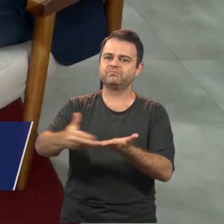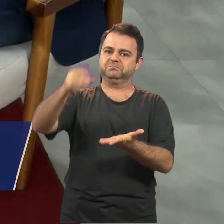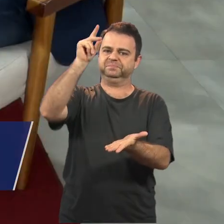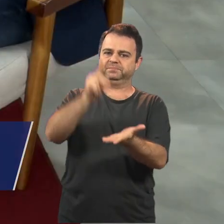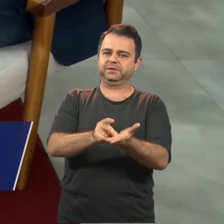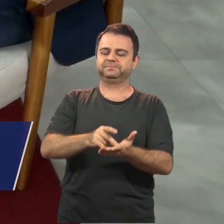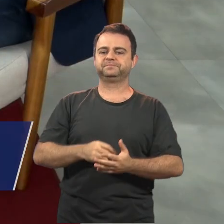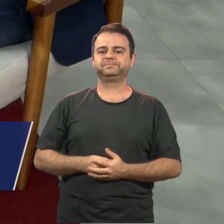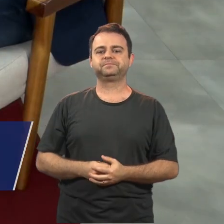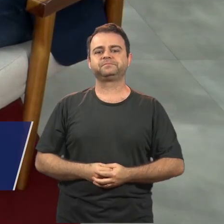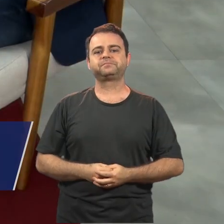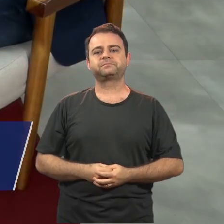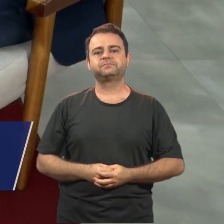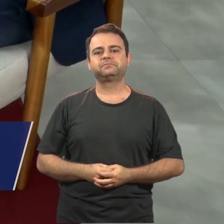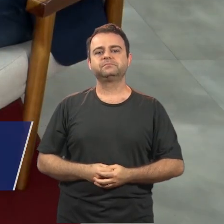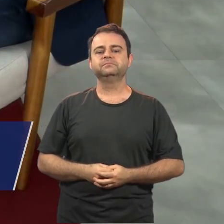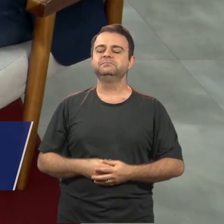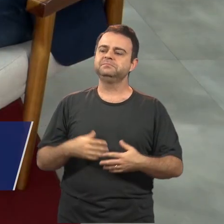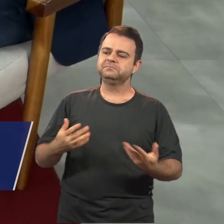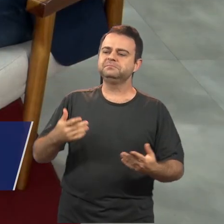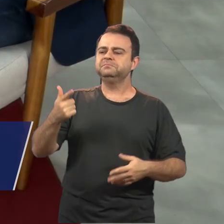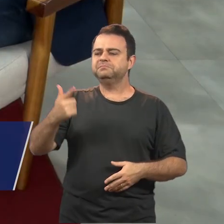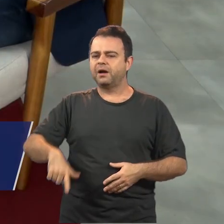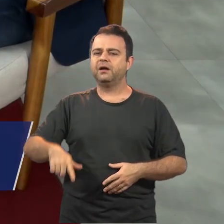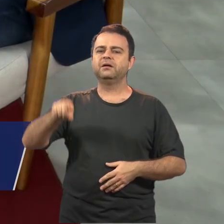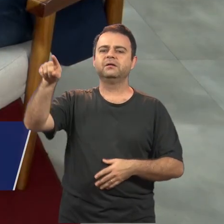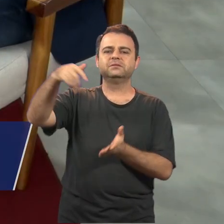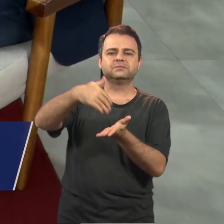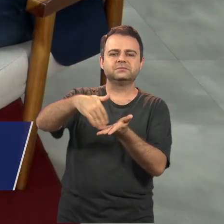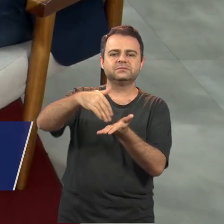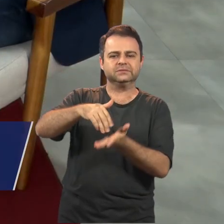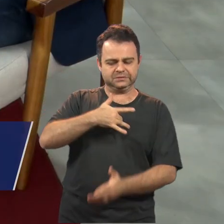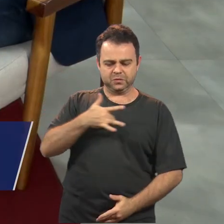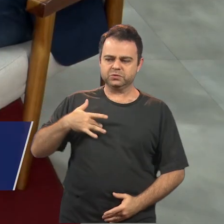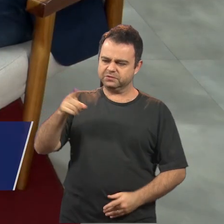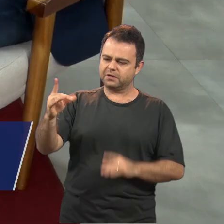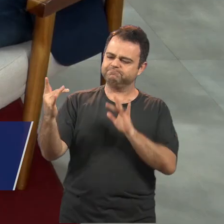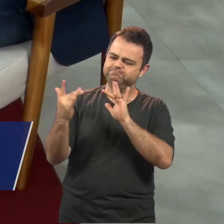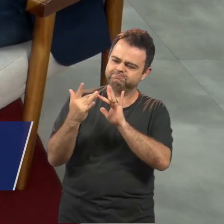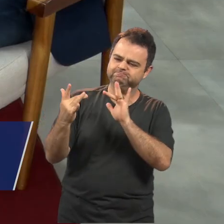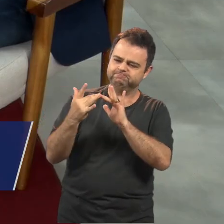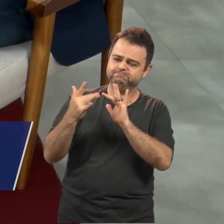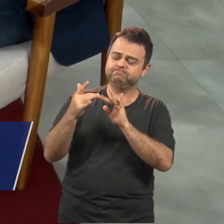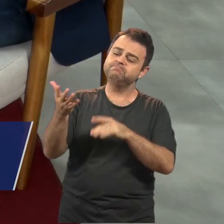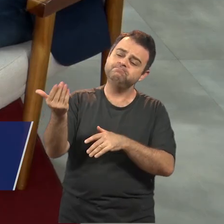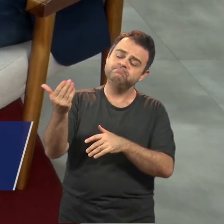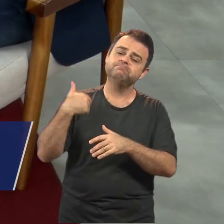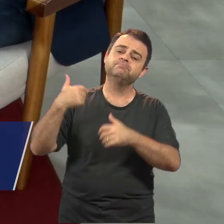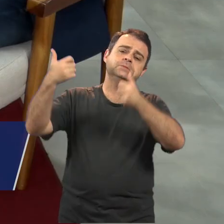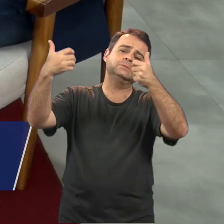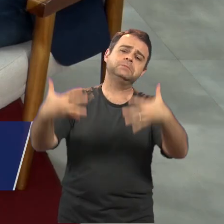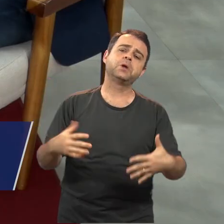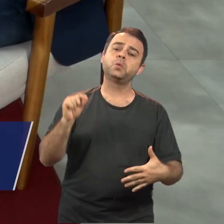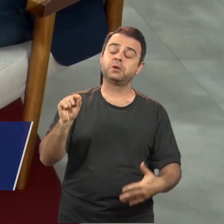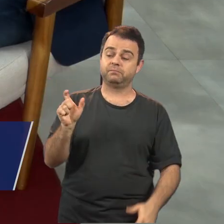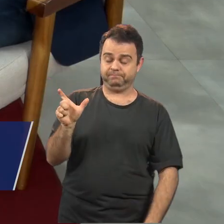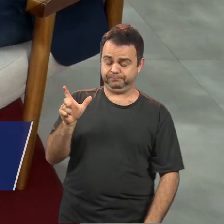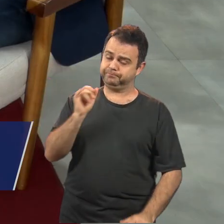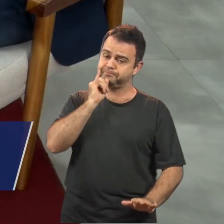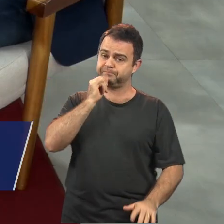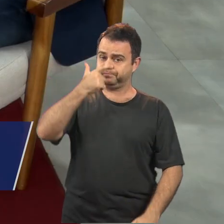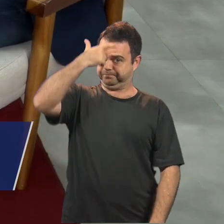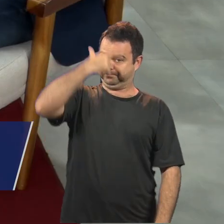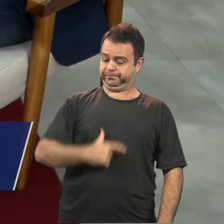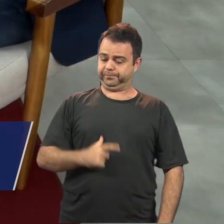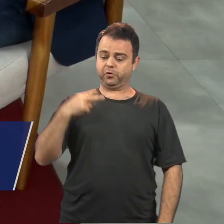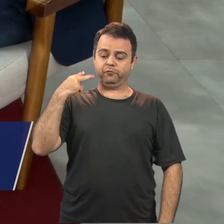perfeitamente. Bom, ainda sobre esse contato aí com a Secretaria Municipal de Saúde, eu gostaria que o senhor comentasse um pouquinho sobre o papel do vereador, né,